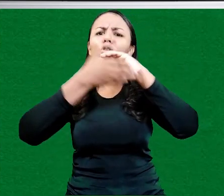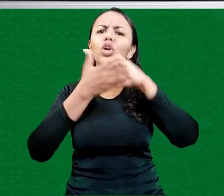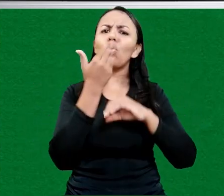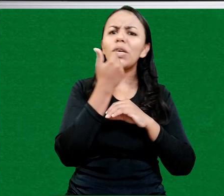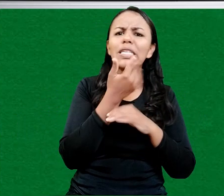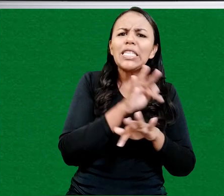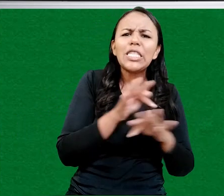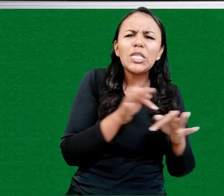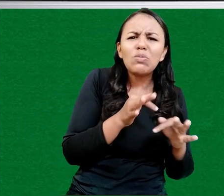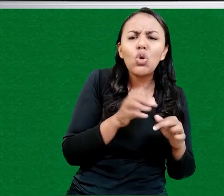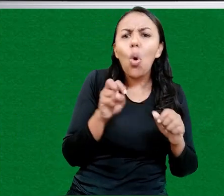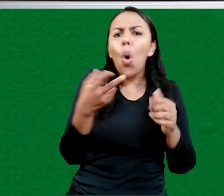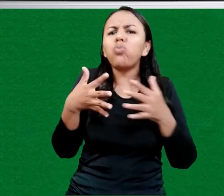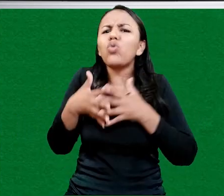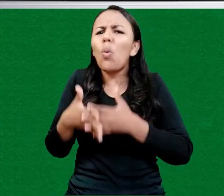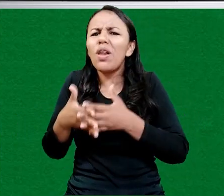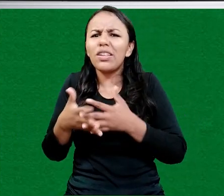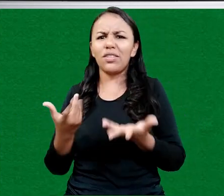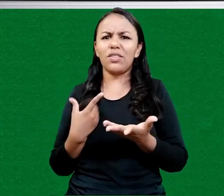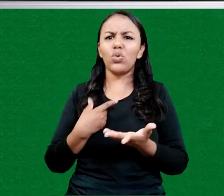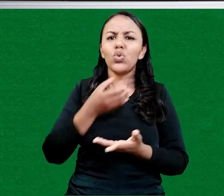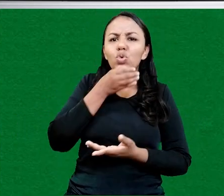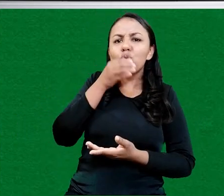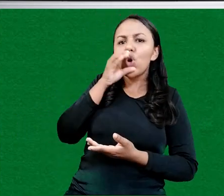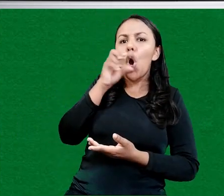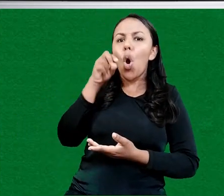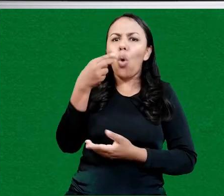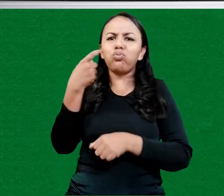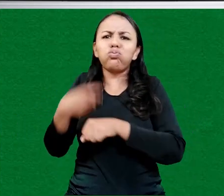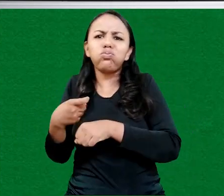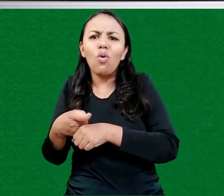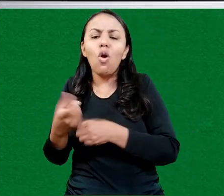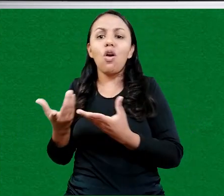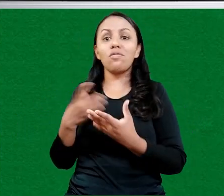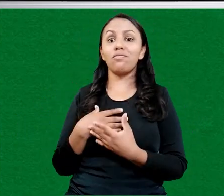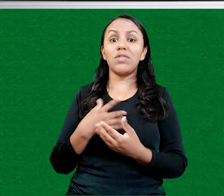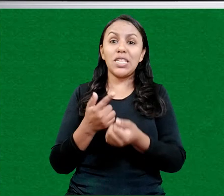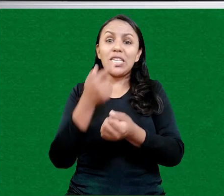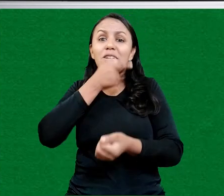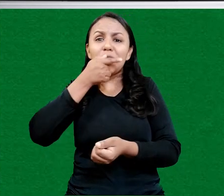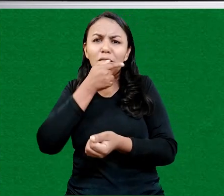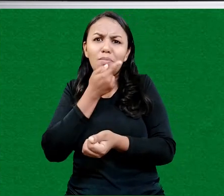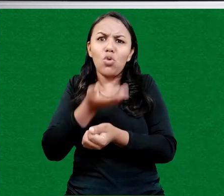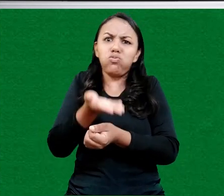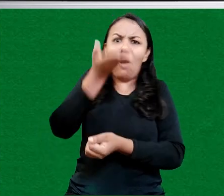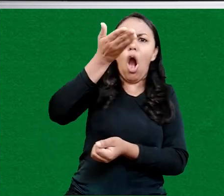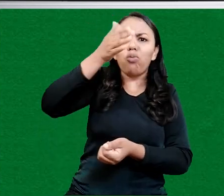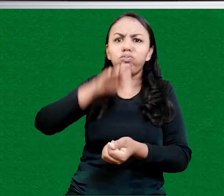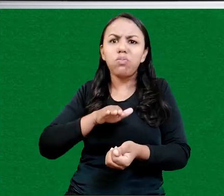carboidratos simples ou complexos? Líquido ou sólido? De índice glicêmico alto, baixo ou moderado? Tudo isso tem